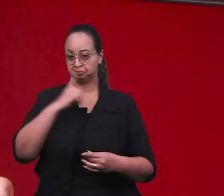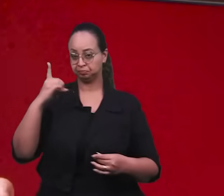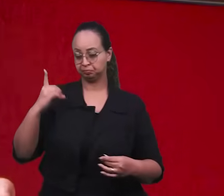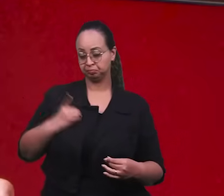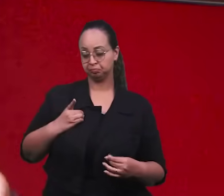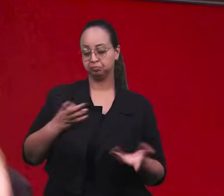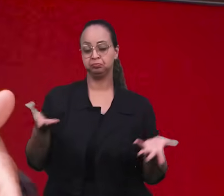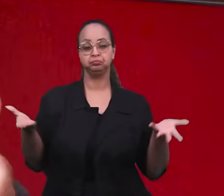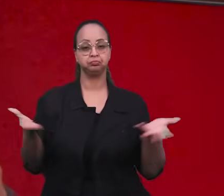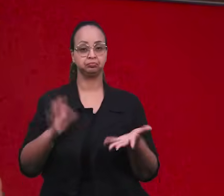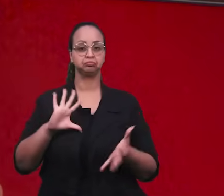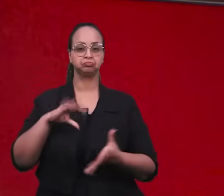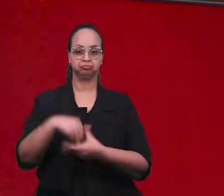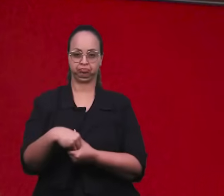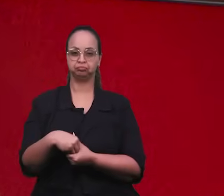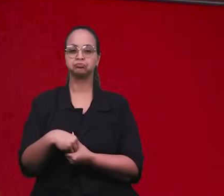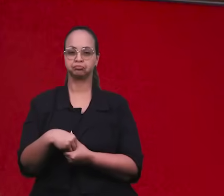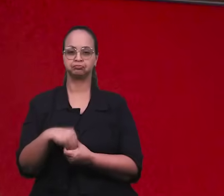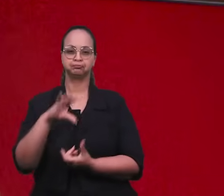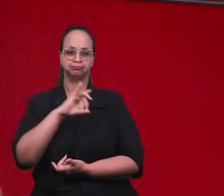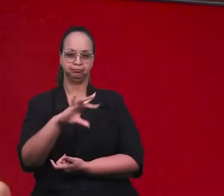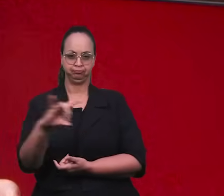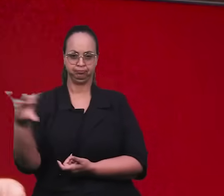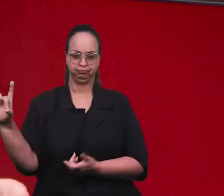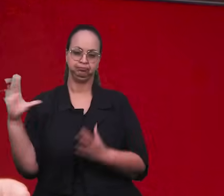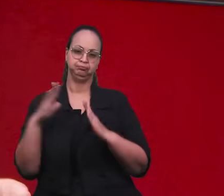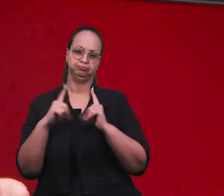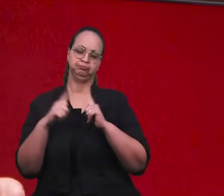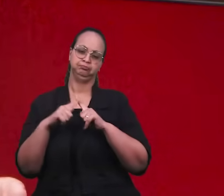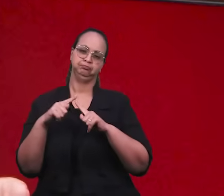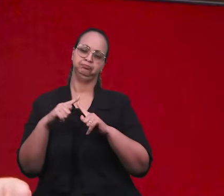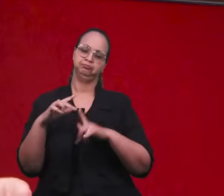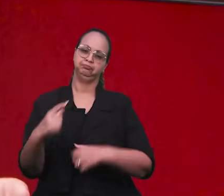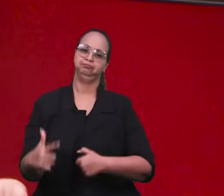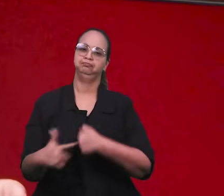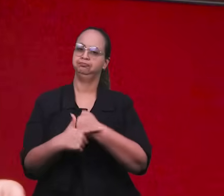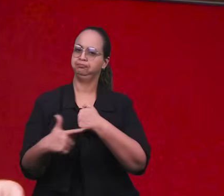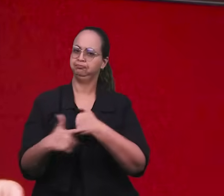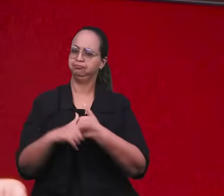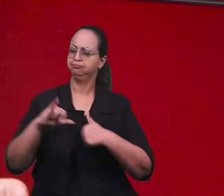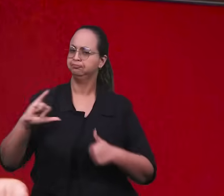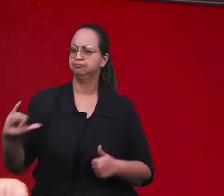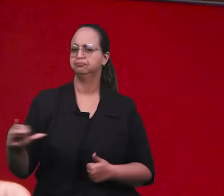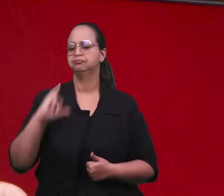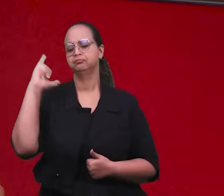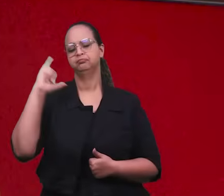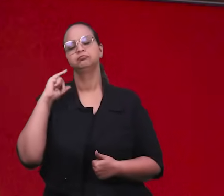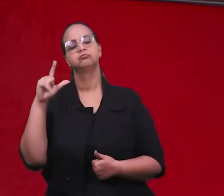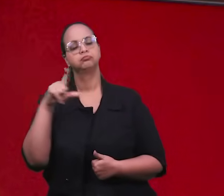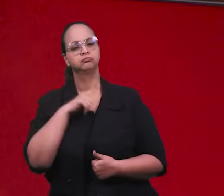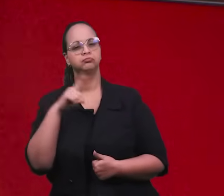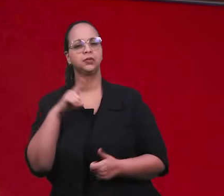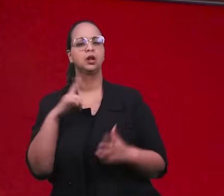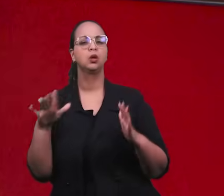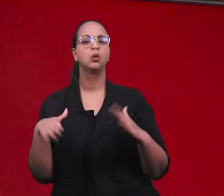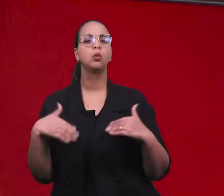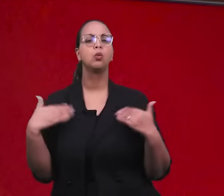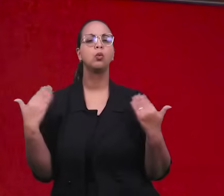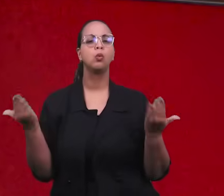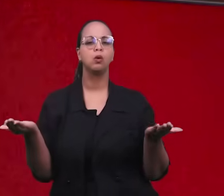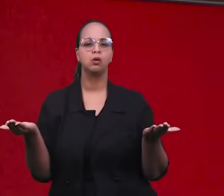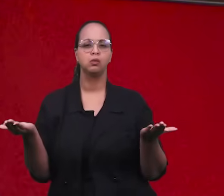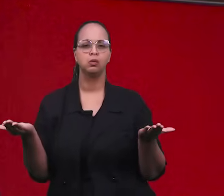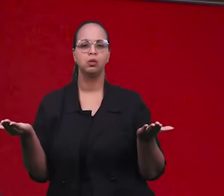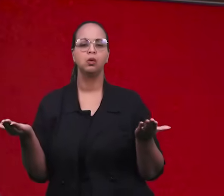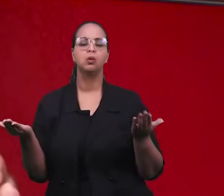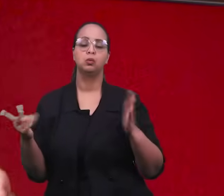diáconos hoje, efetivamente dentro das igrejas, eles têm um papel fundamental, indispensável, né? Naquilo que